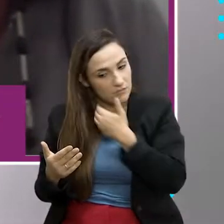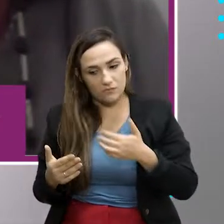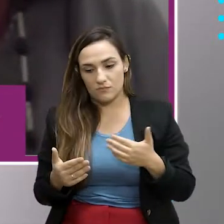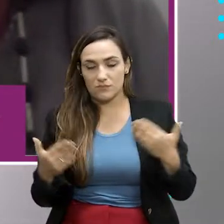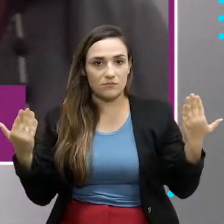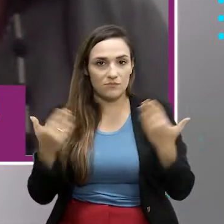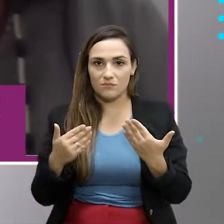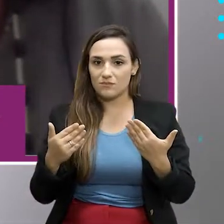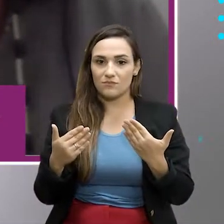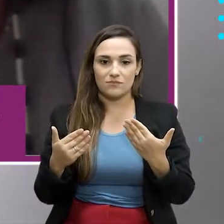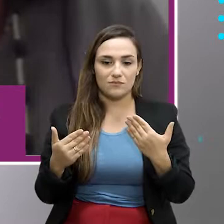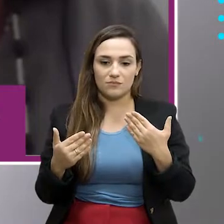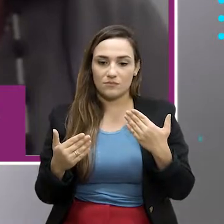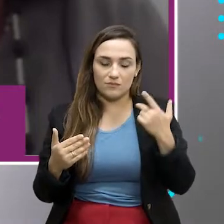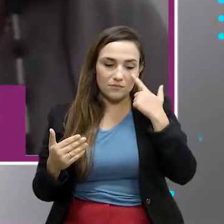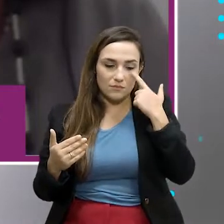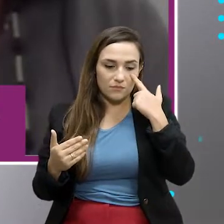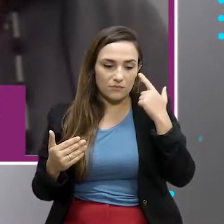pandemia trouxe